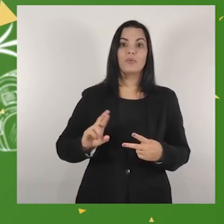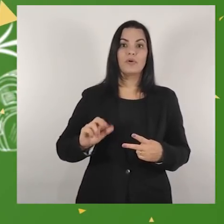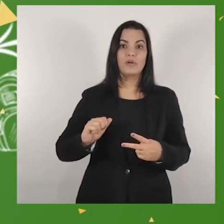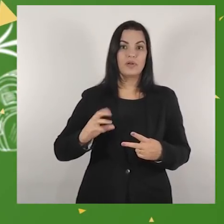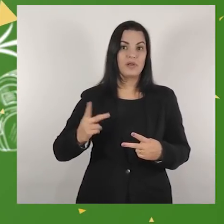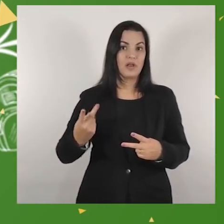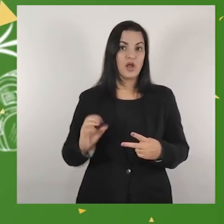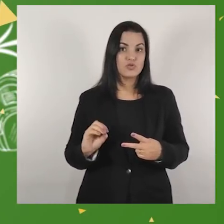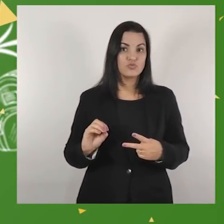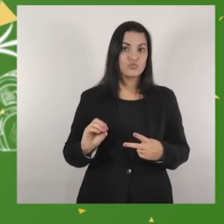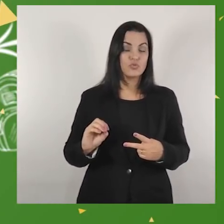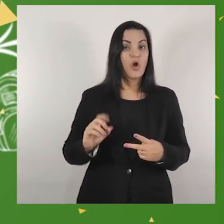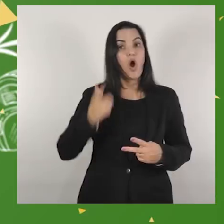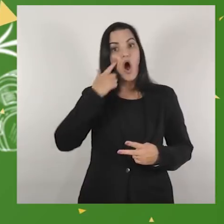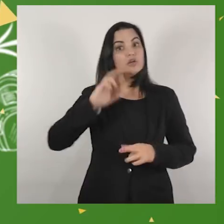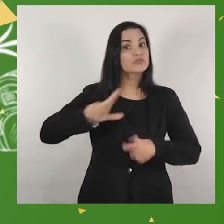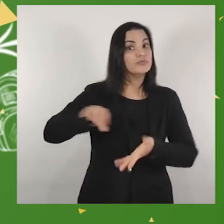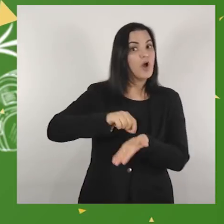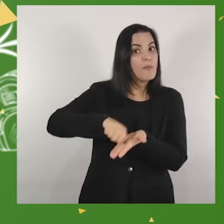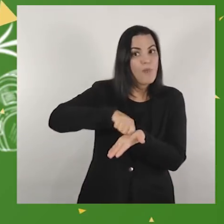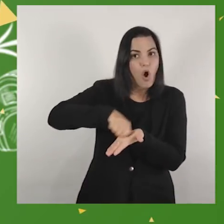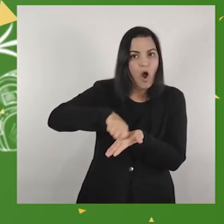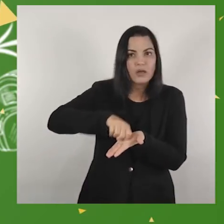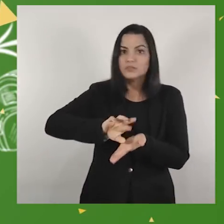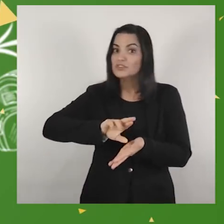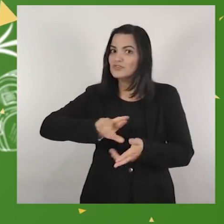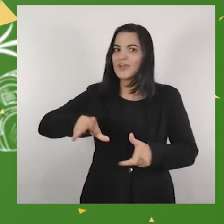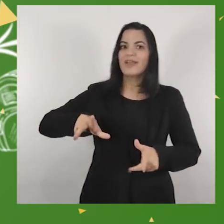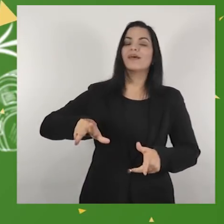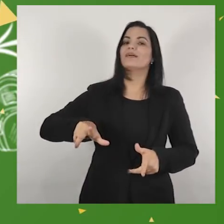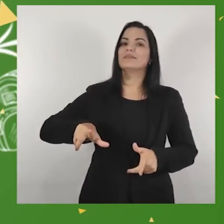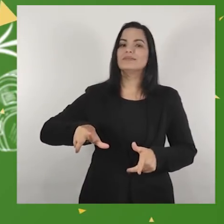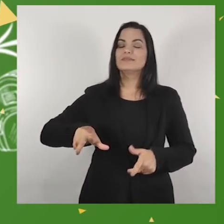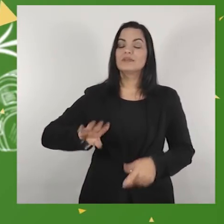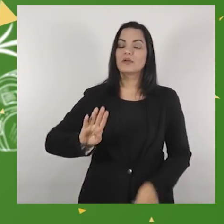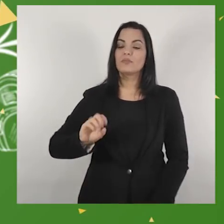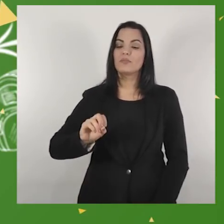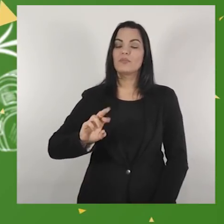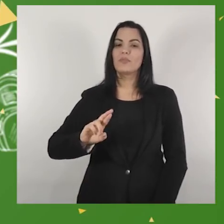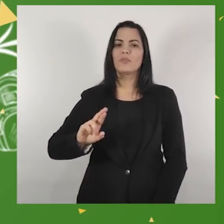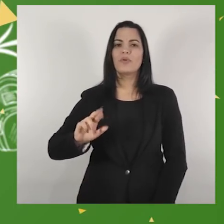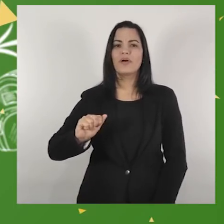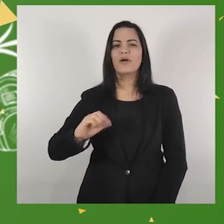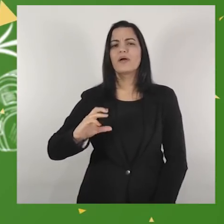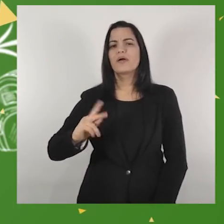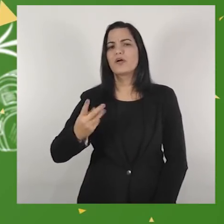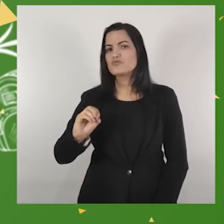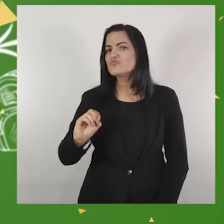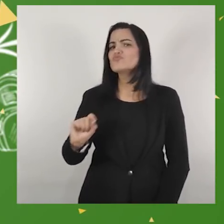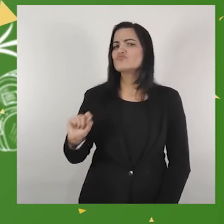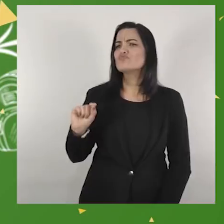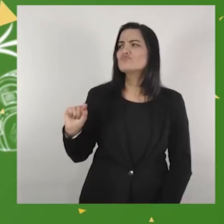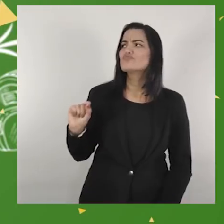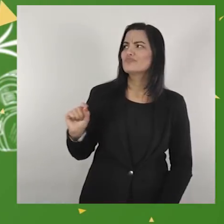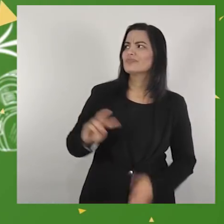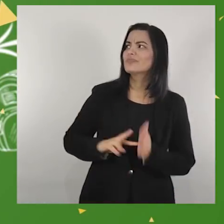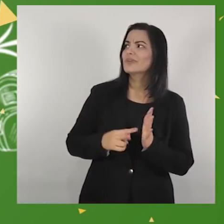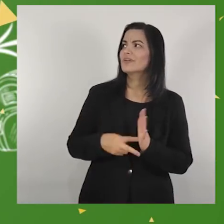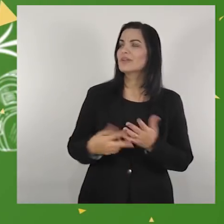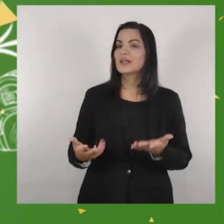segunda, borrachou. Não é borracha, borrachou. Que significa